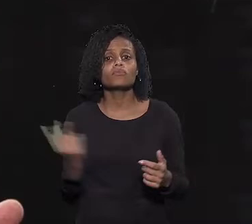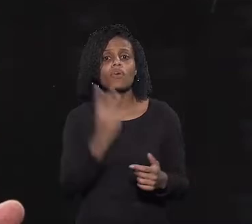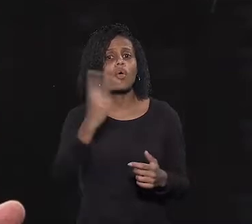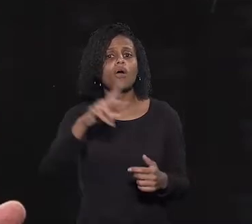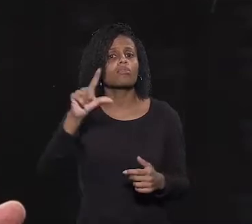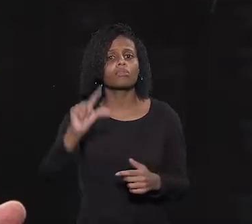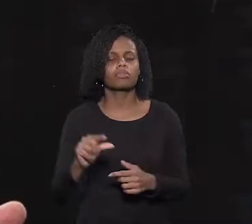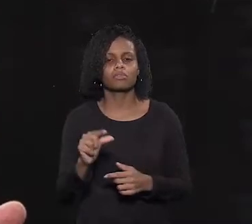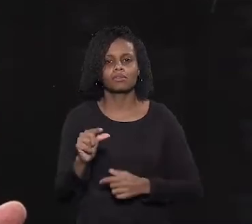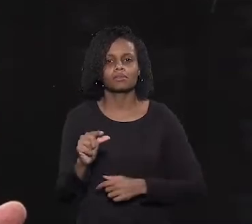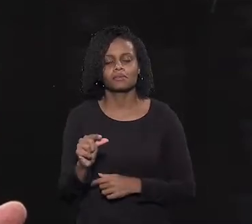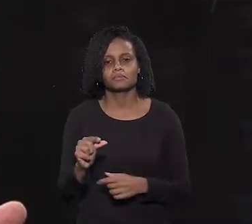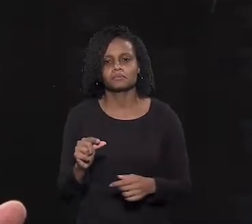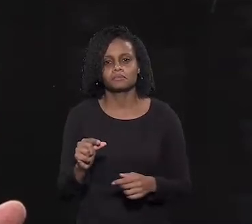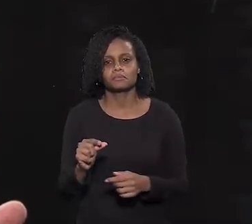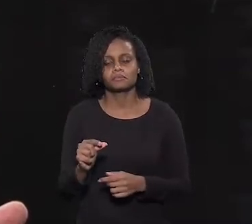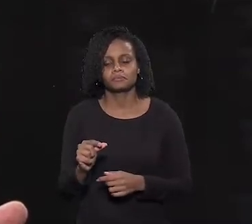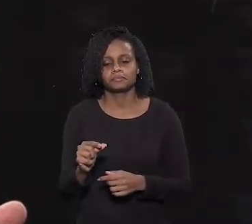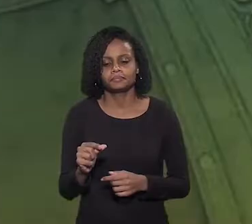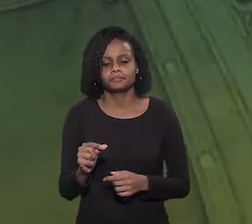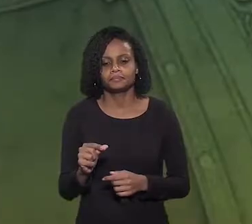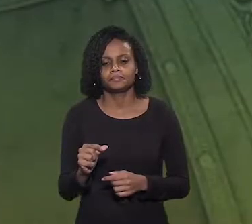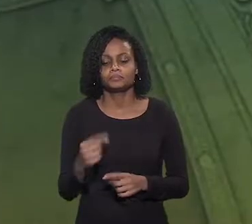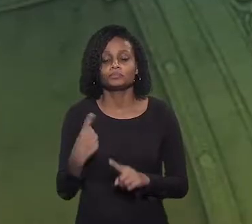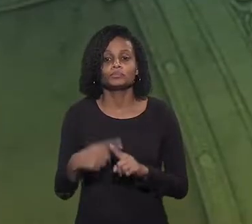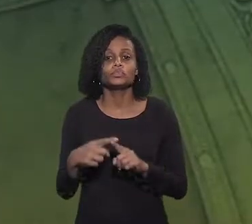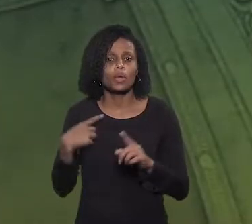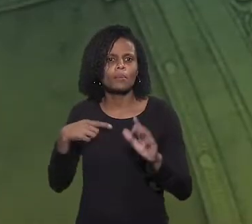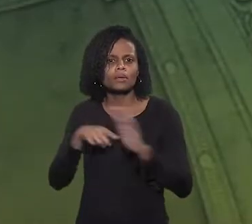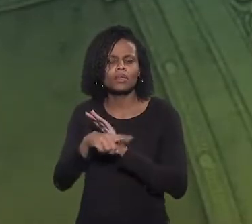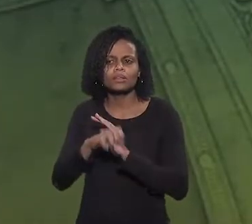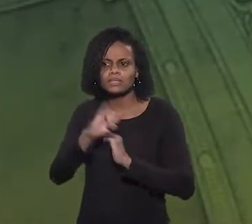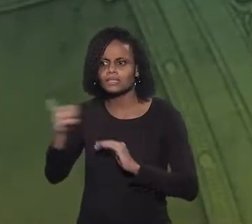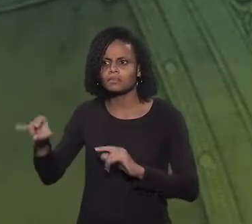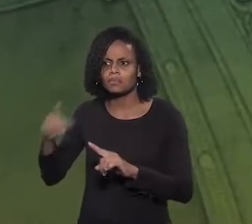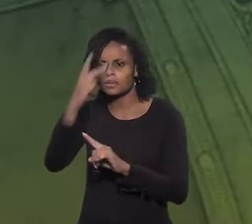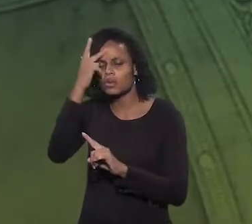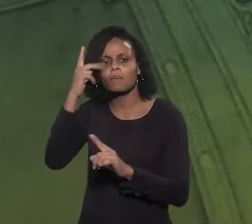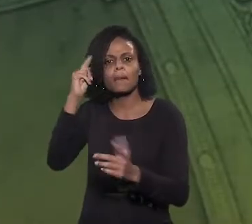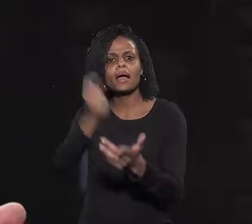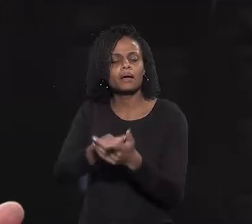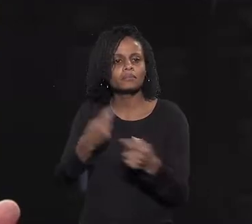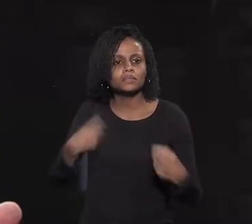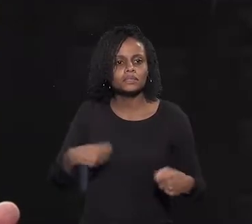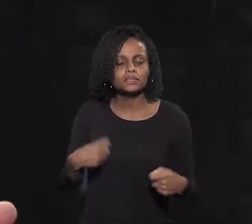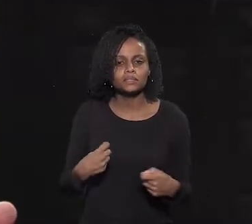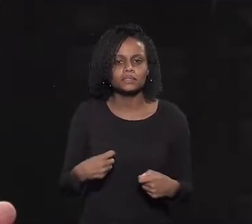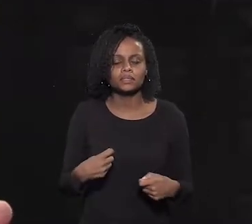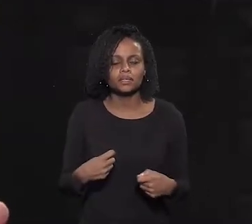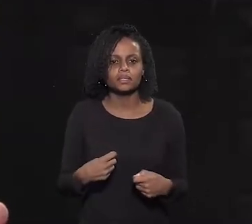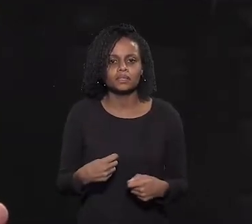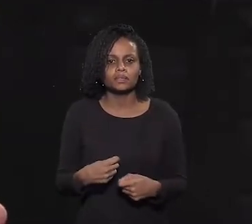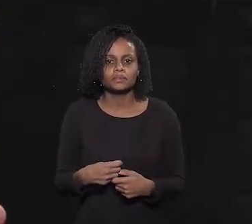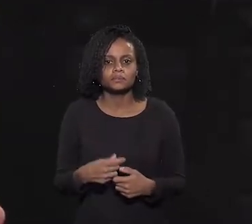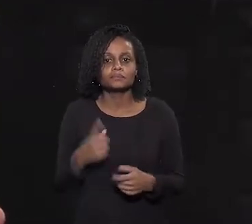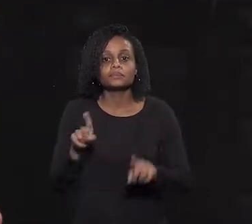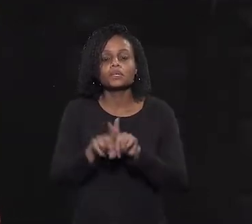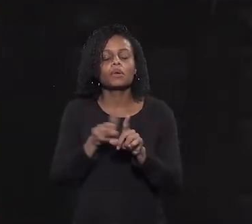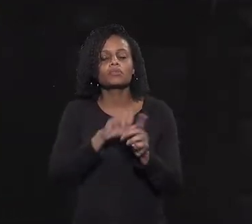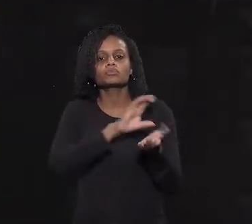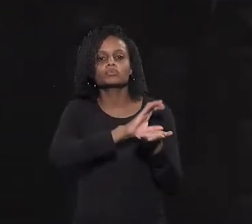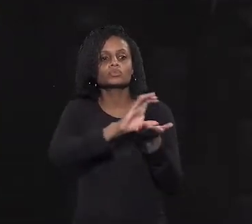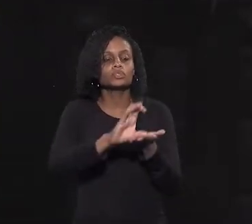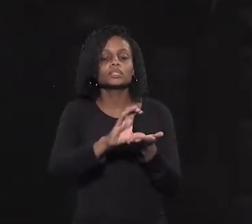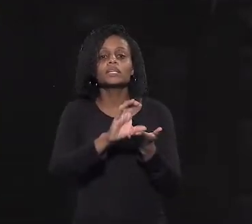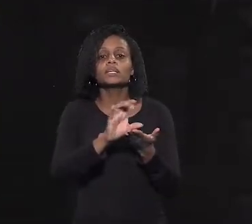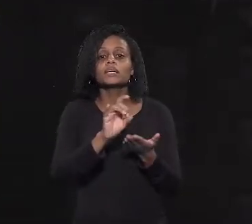muito pequeno. É muito pequeno. É um valor muito pequeno. Por isso que eu estou perguntando se as pessoas precisam pagar. Multidisciplinar. E o financiamento é feito